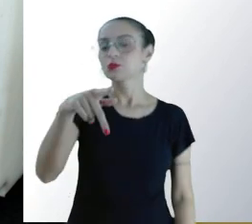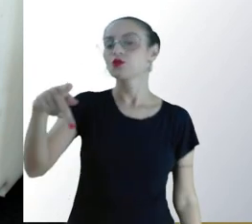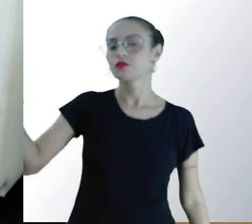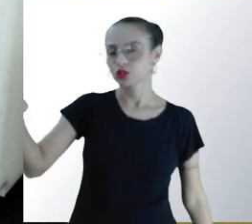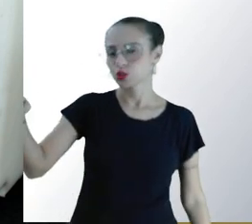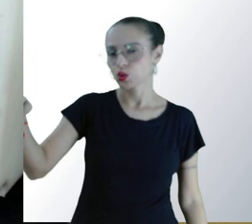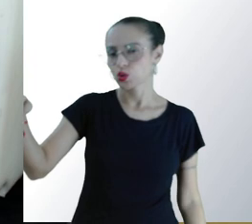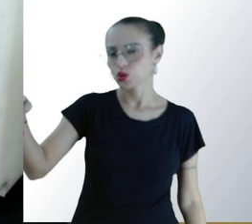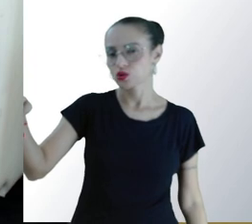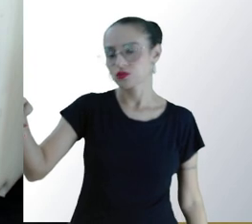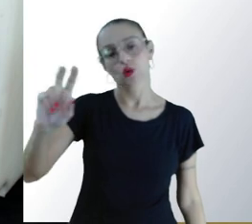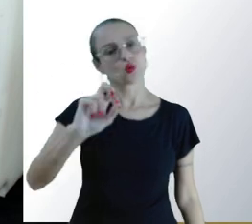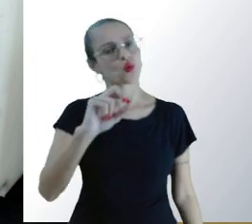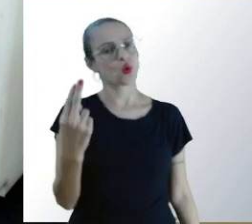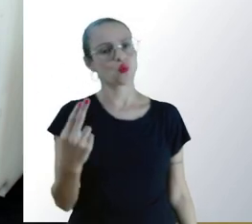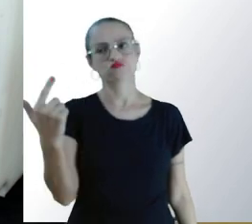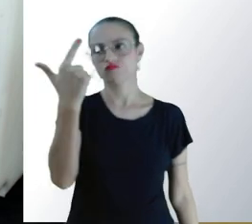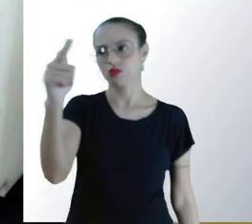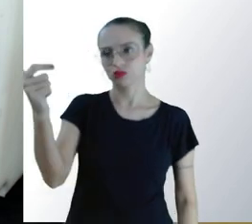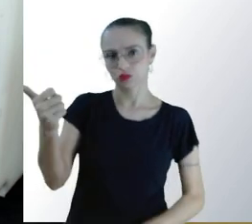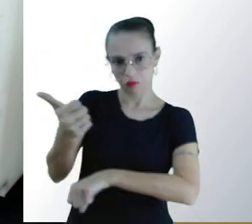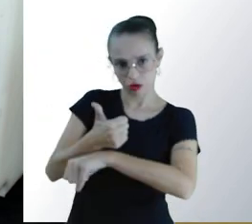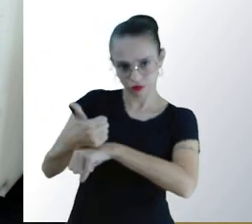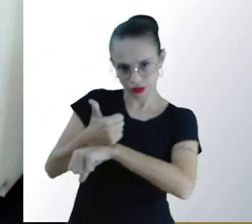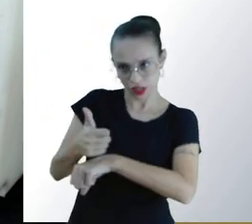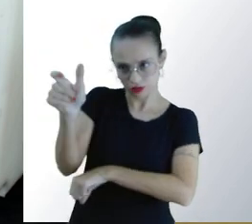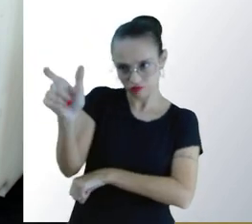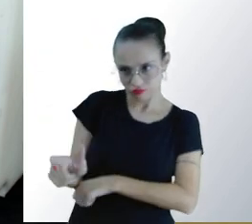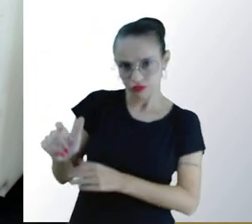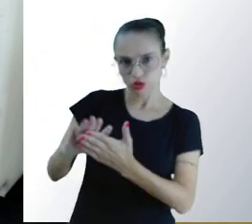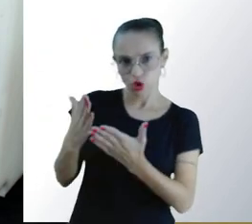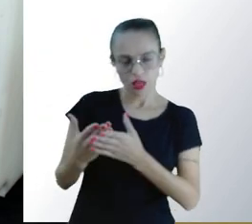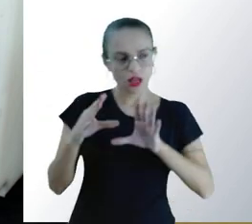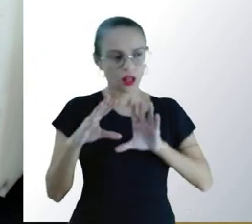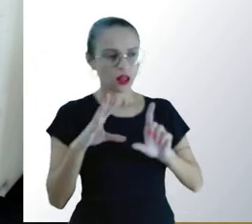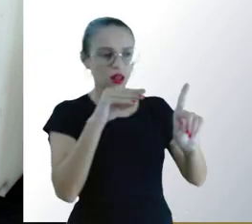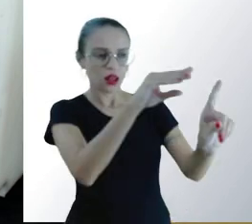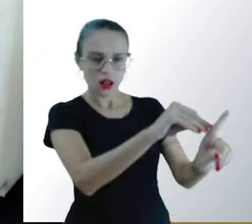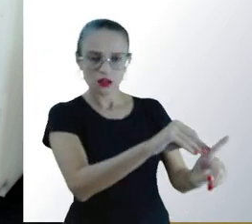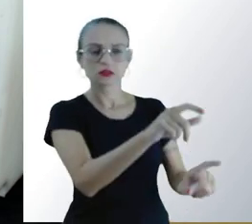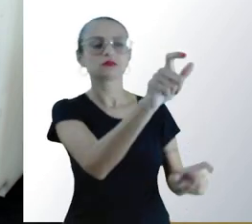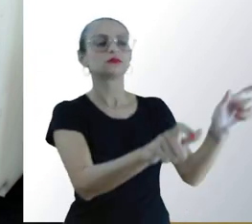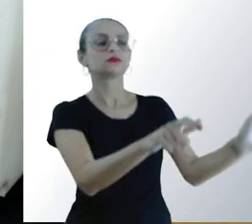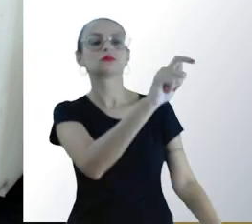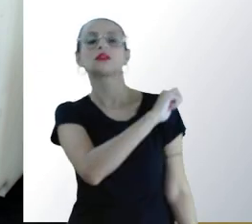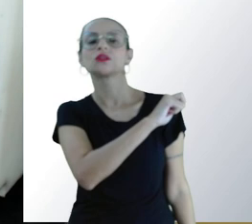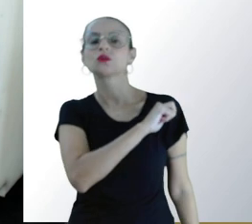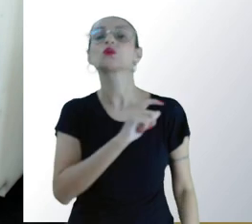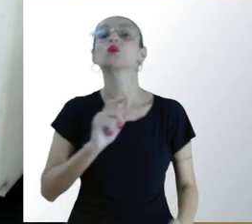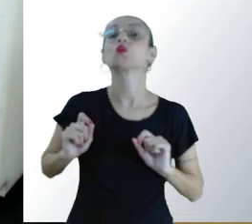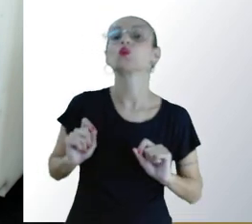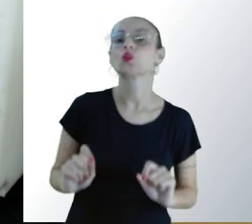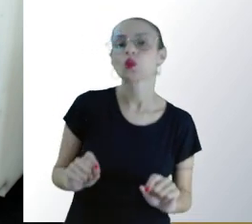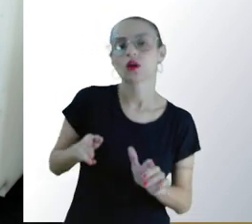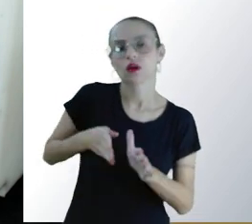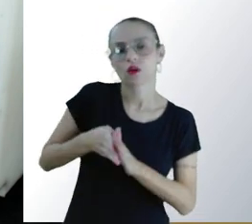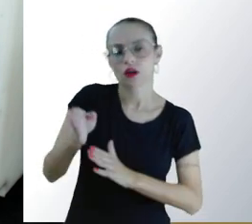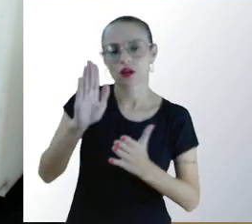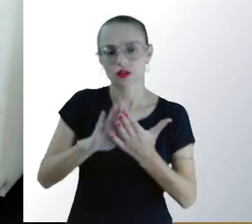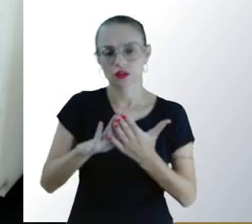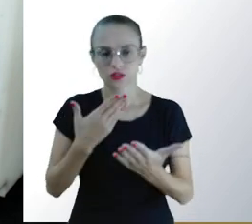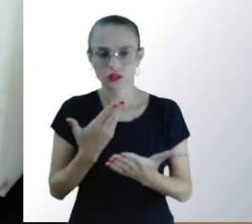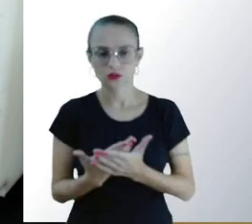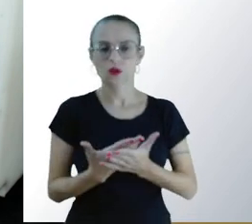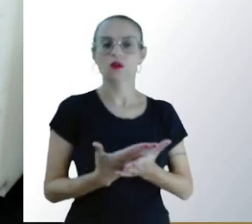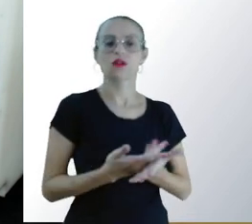professor ou qualquer outro profissional da escola. Como estudantes, né, a orientação é que a escola registre